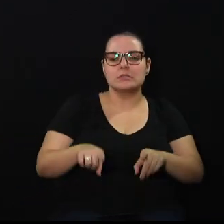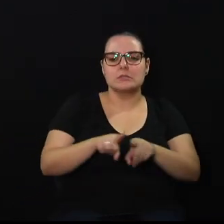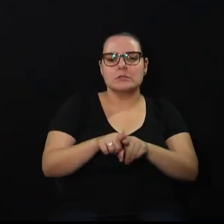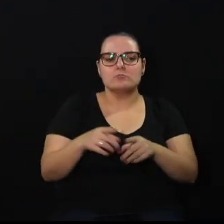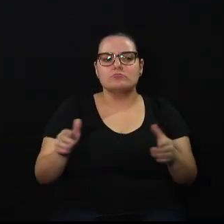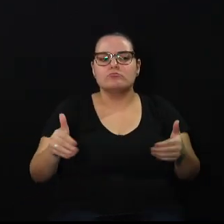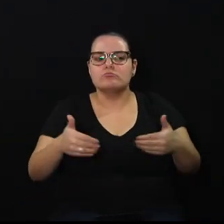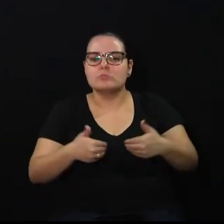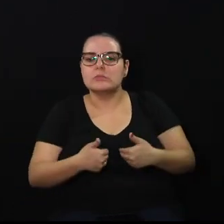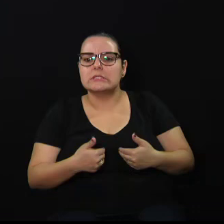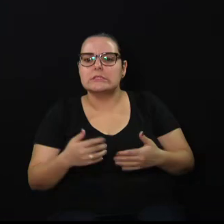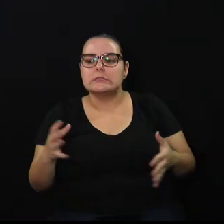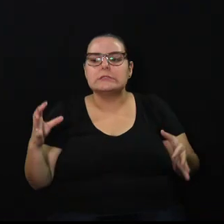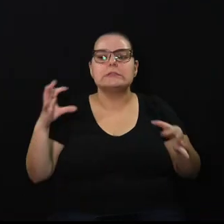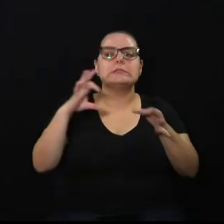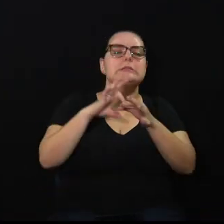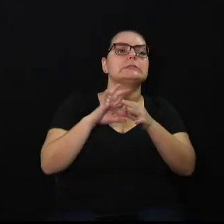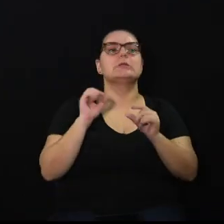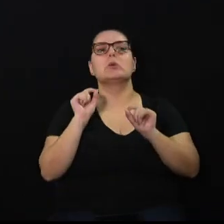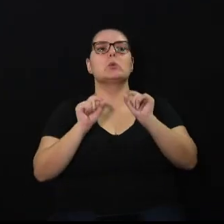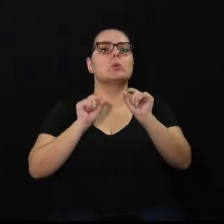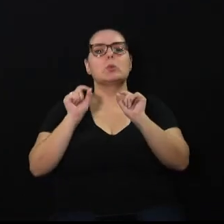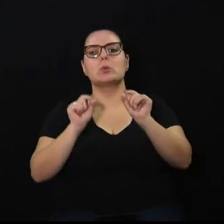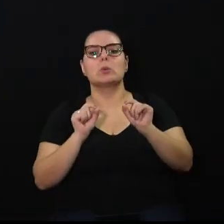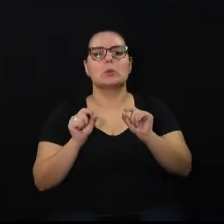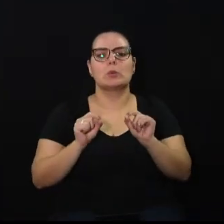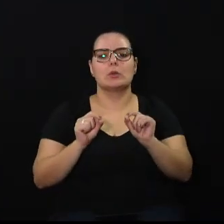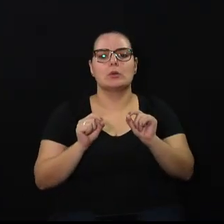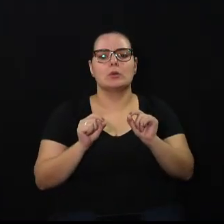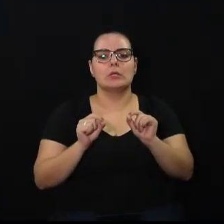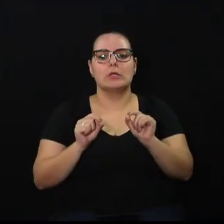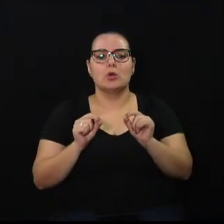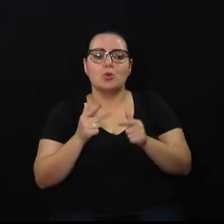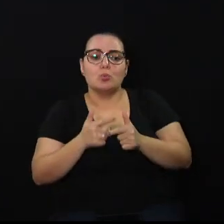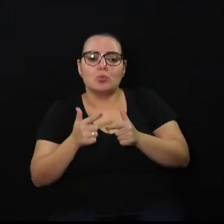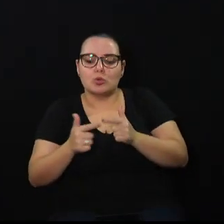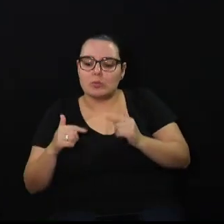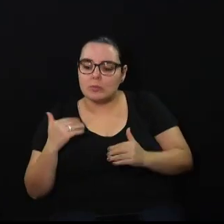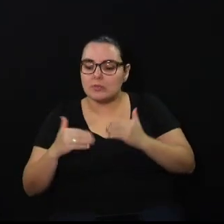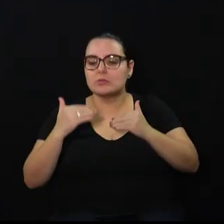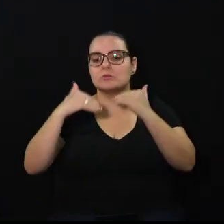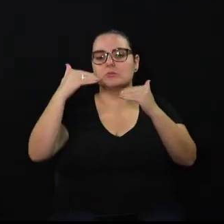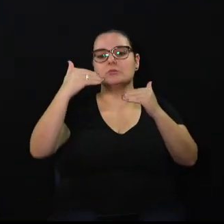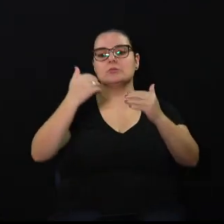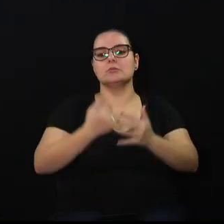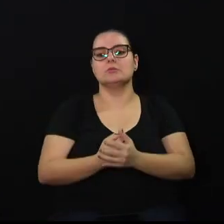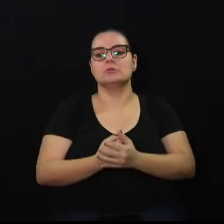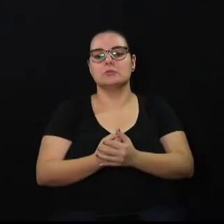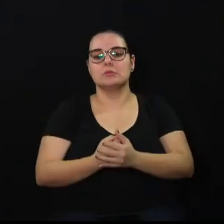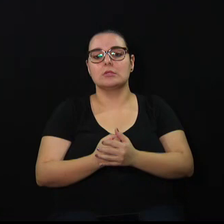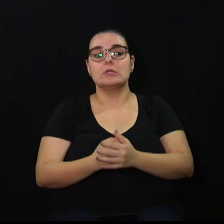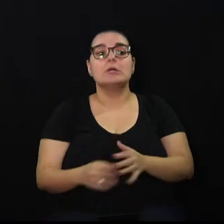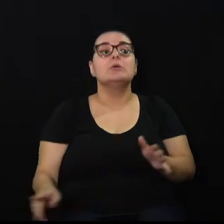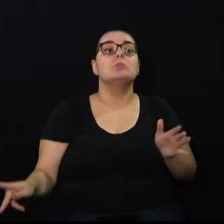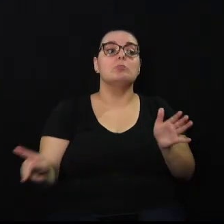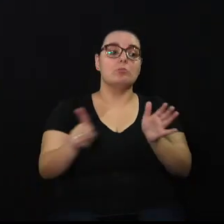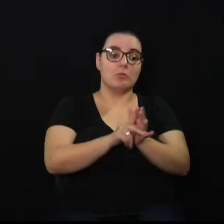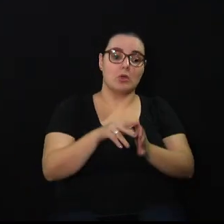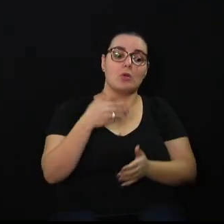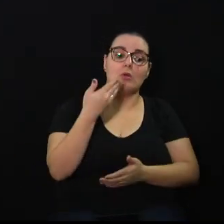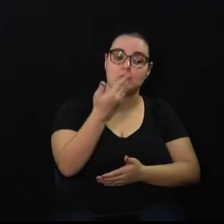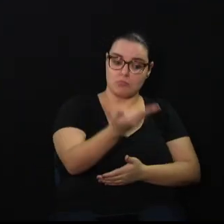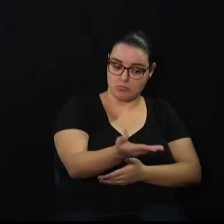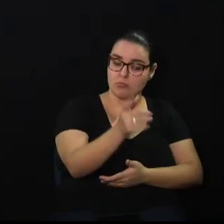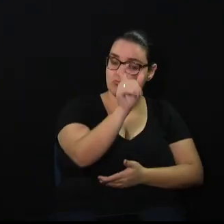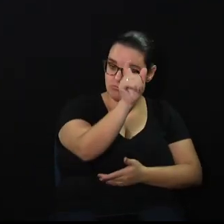fosse algo ligado a um transtorno de desenvolvimento algo então que já faz parte desse sujeito que pode se